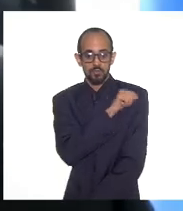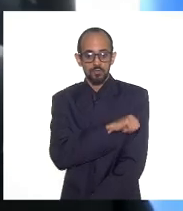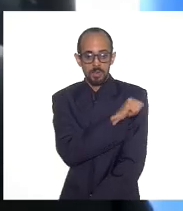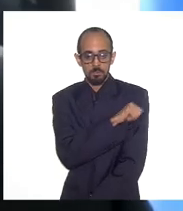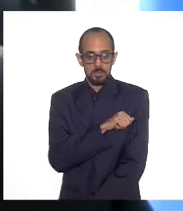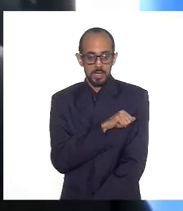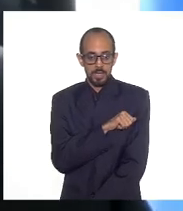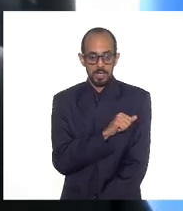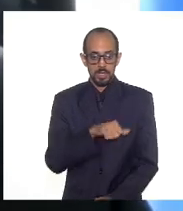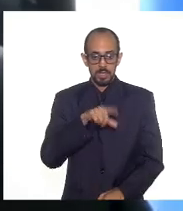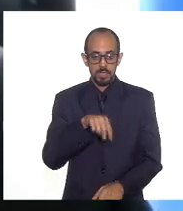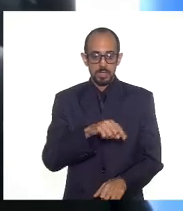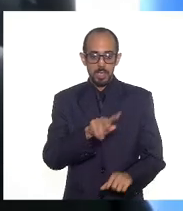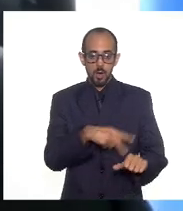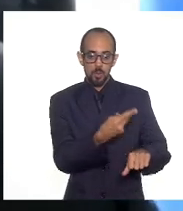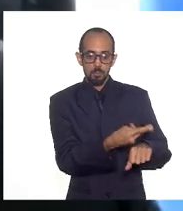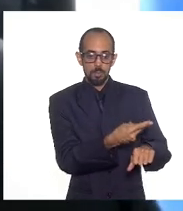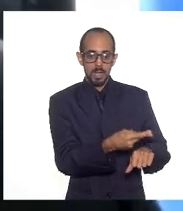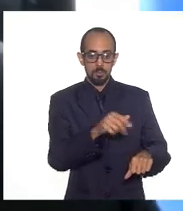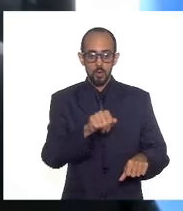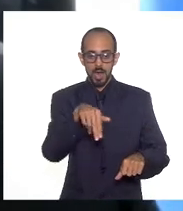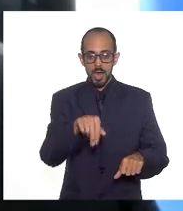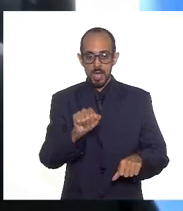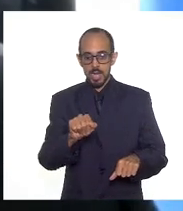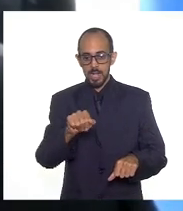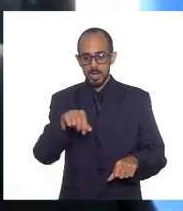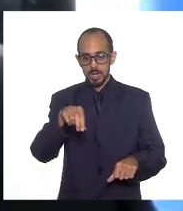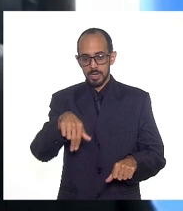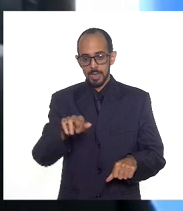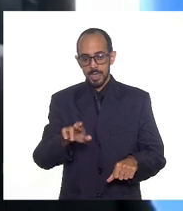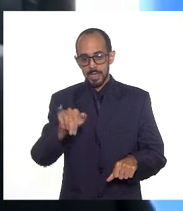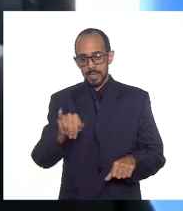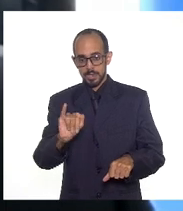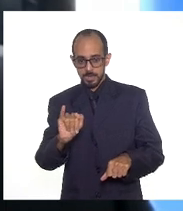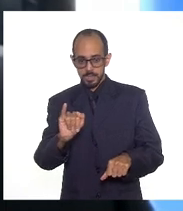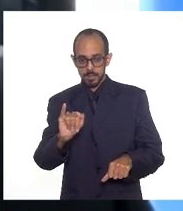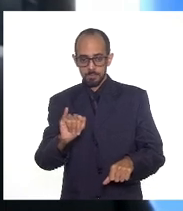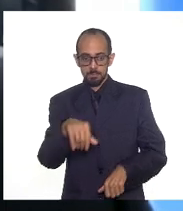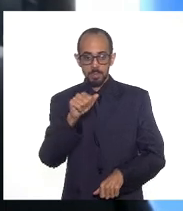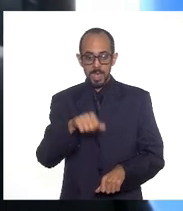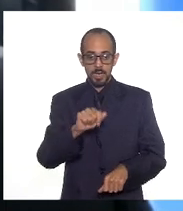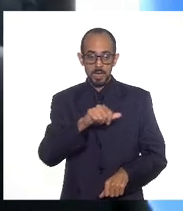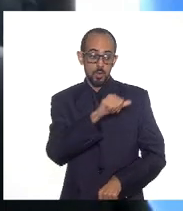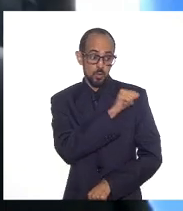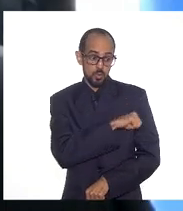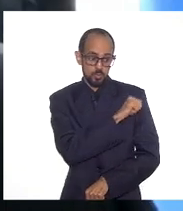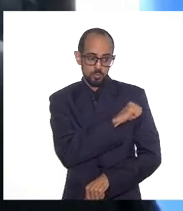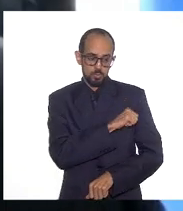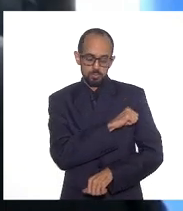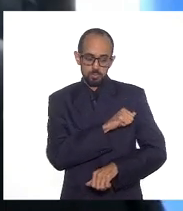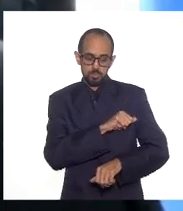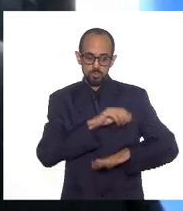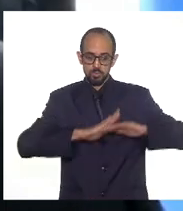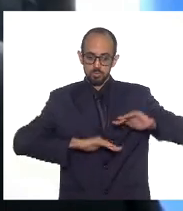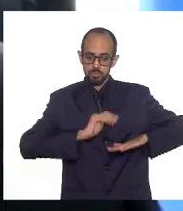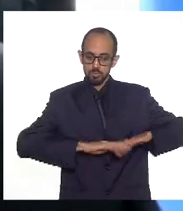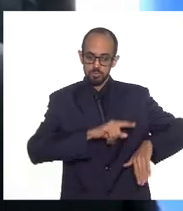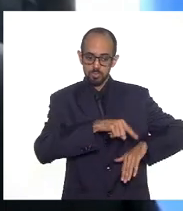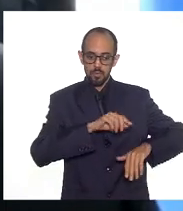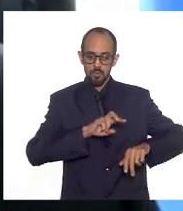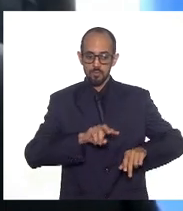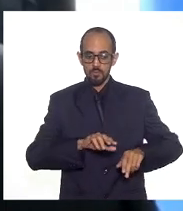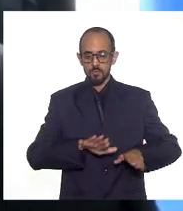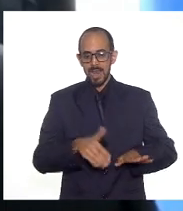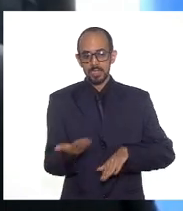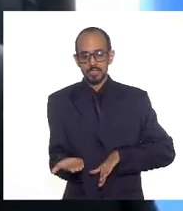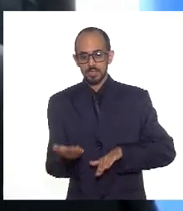o prêmio Ana Nery ao ilustríssimo técnico de enfermagem Jorge Luiz de Lima, em memória. Parecer da Comissão